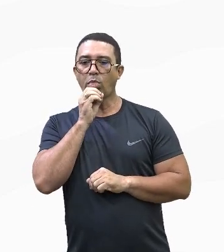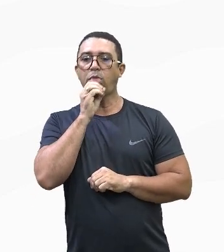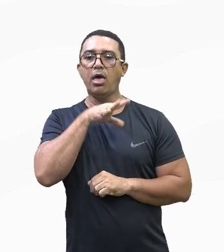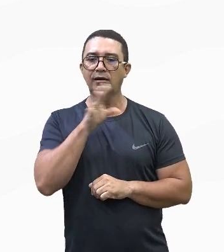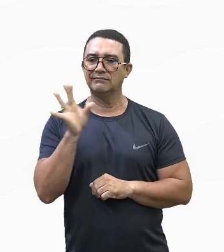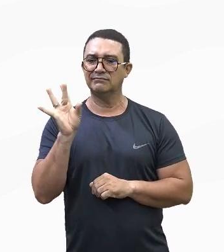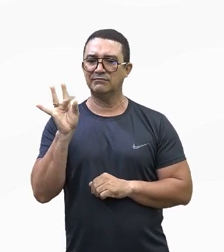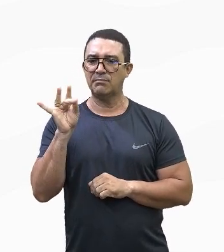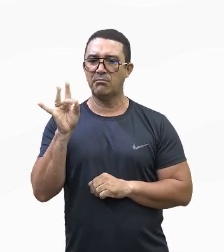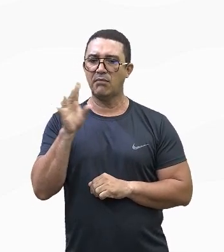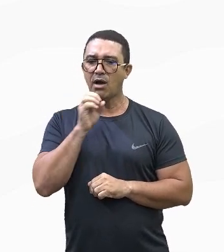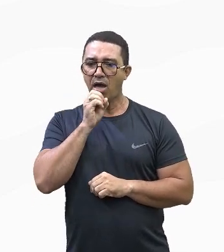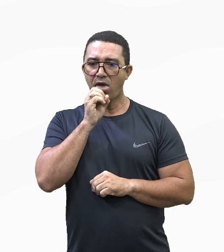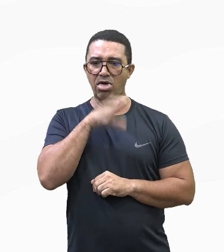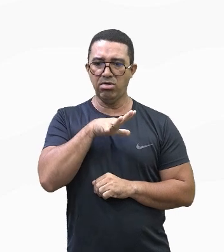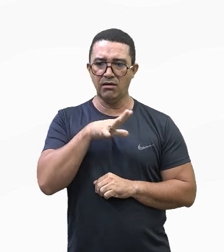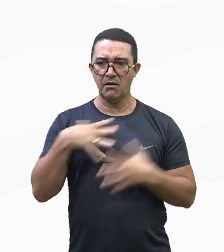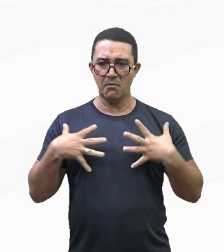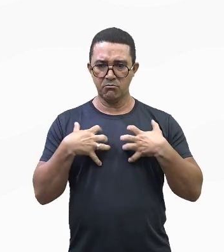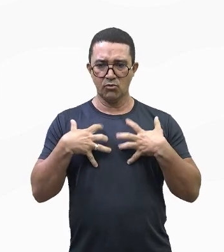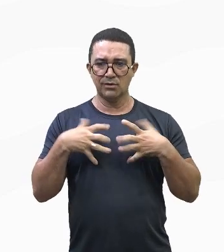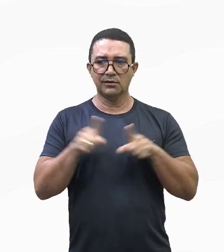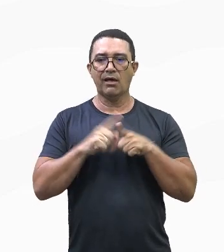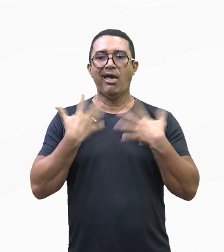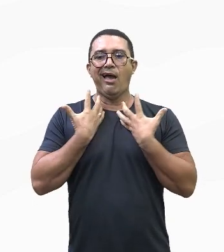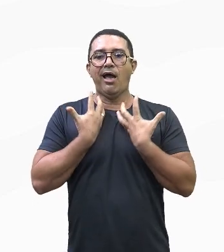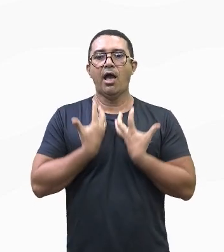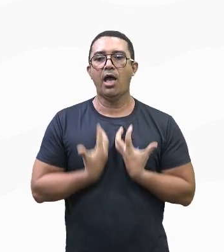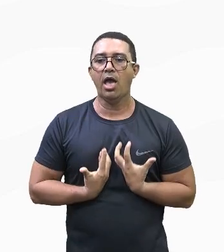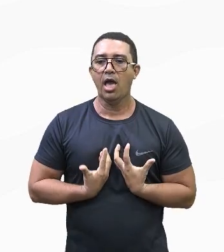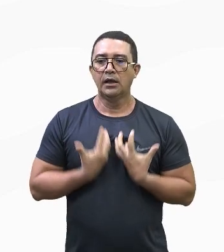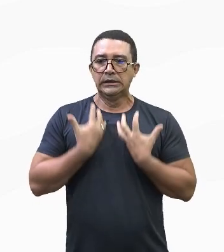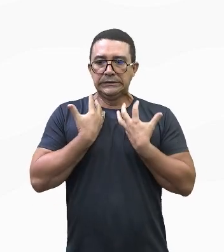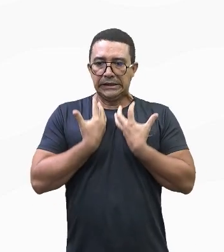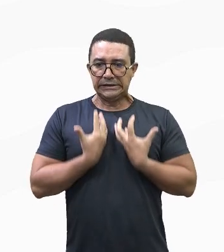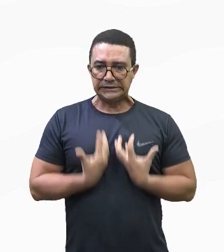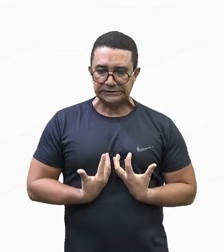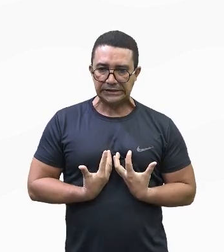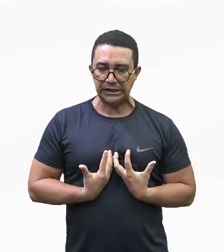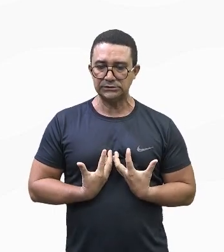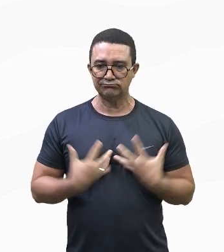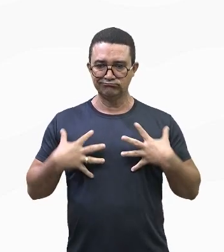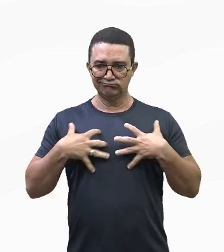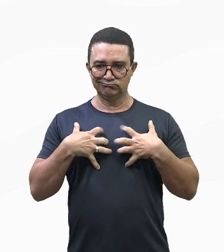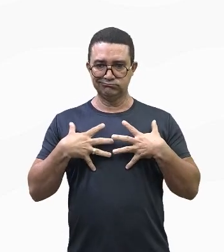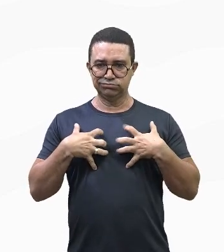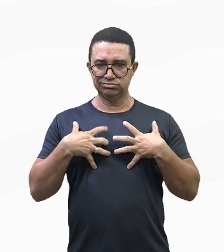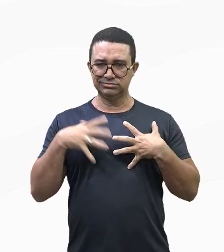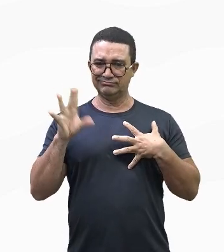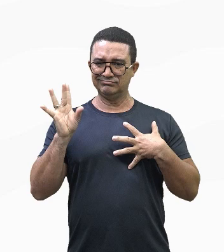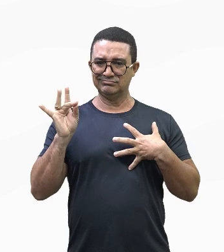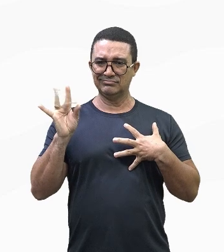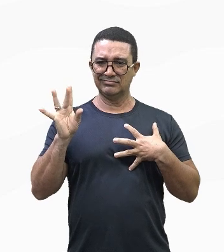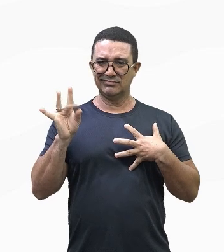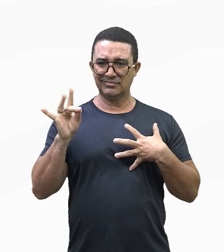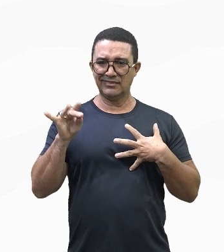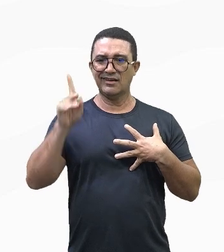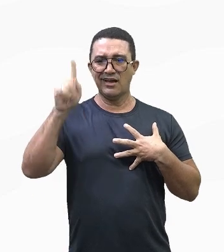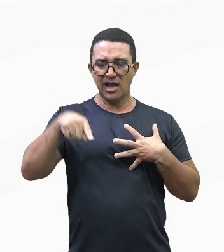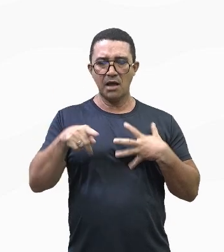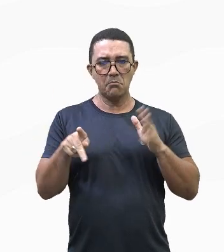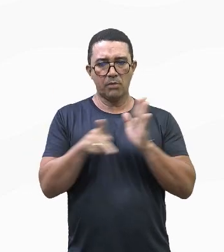secreção vinda do pulmão, e cansaço, que aparecem quando a inflamação dos brônquios e o excesso de muco, que caracterizam ali a